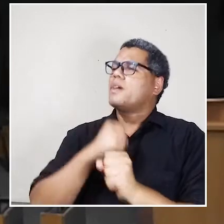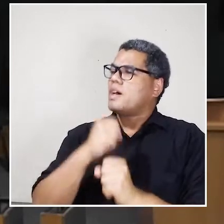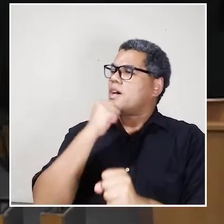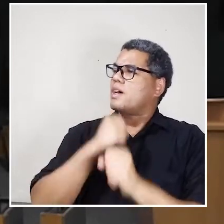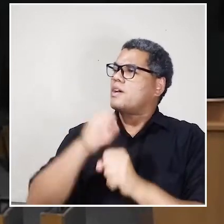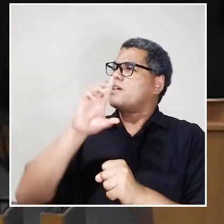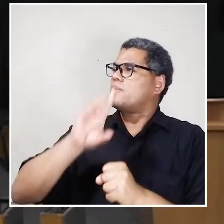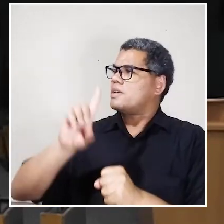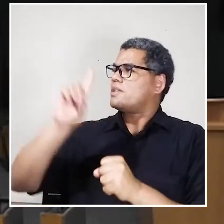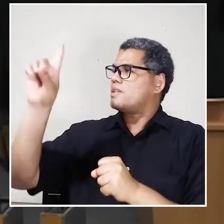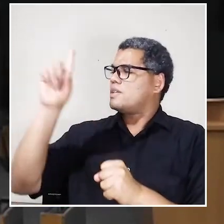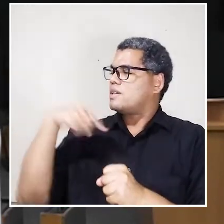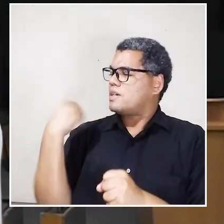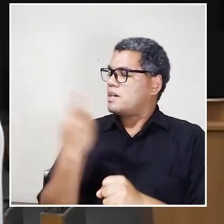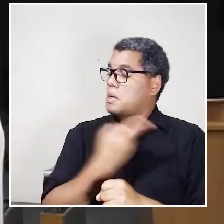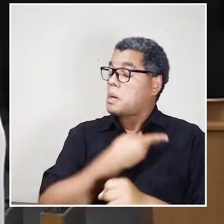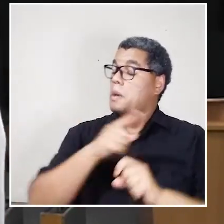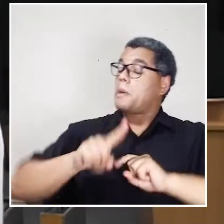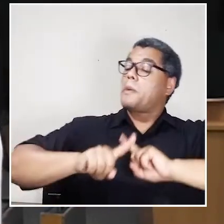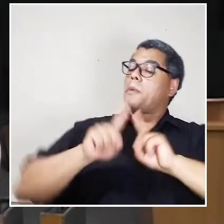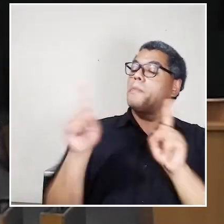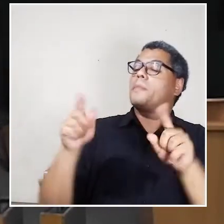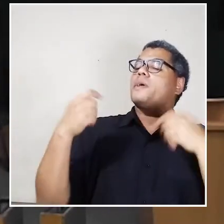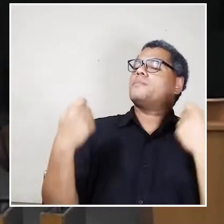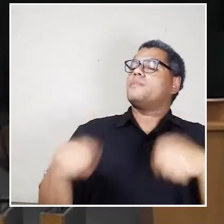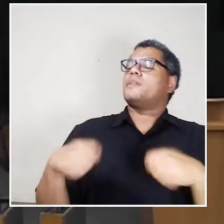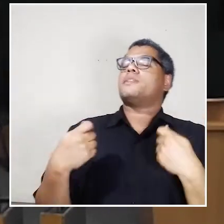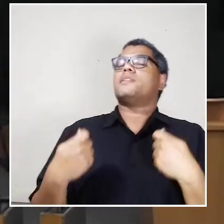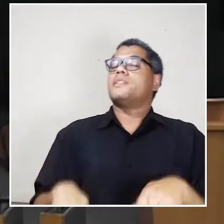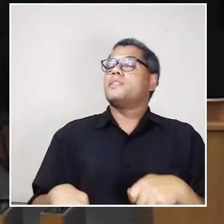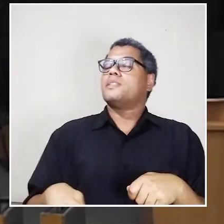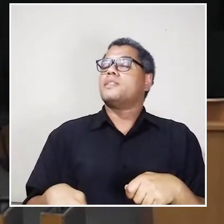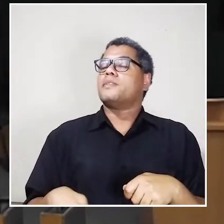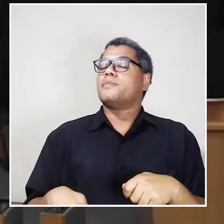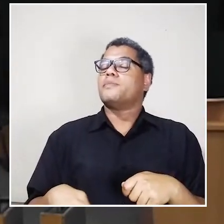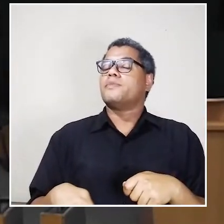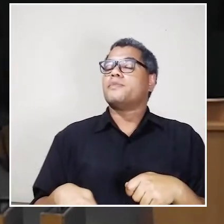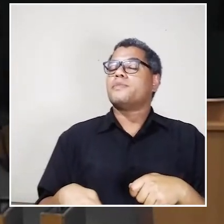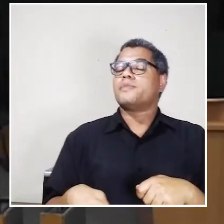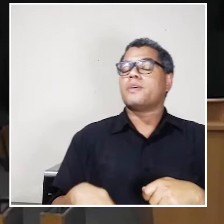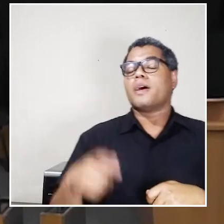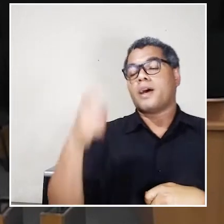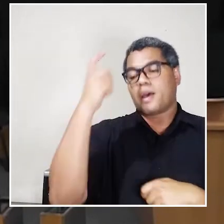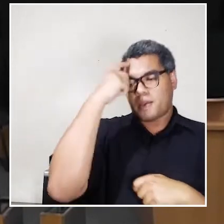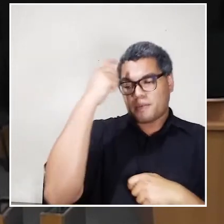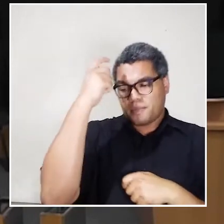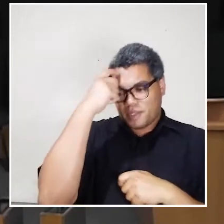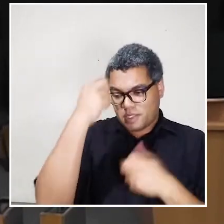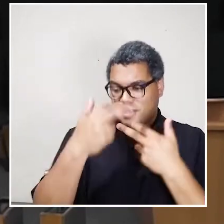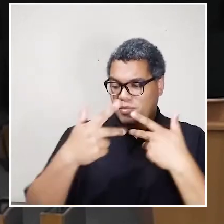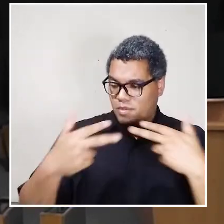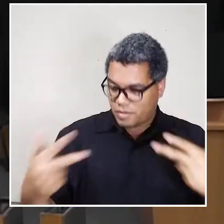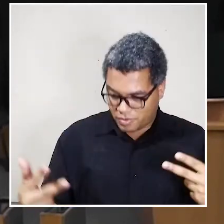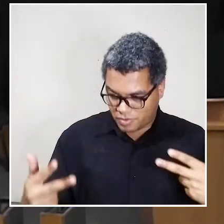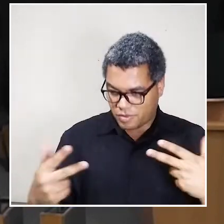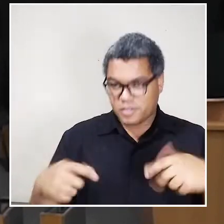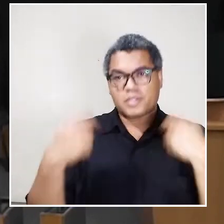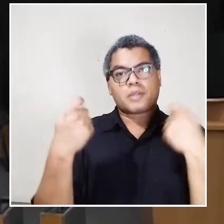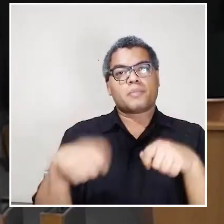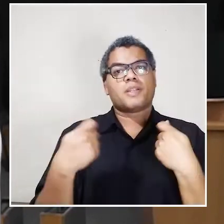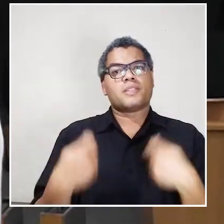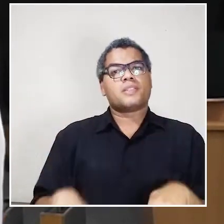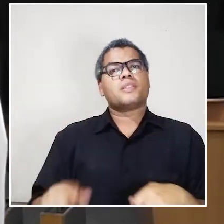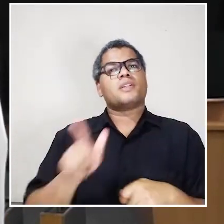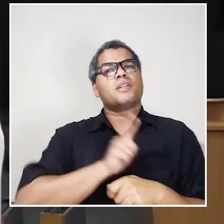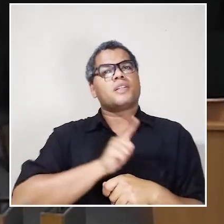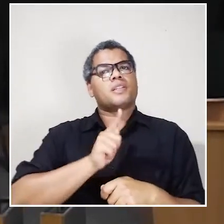em nós, mas nós devemos visar alguns fundamentos que não podem faltar nesta